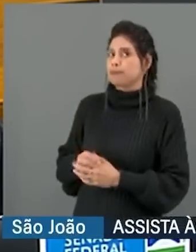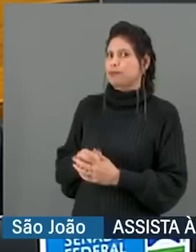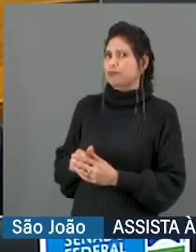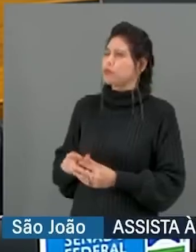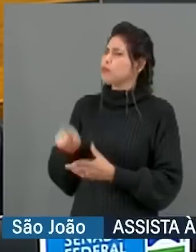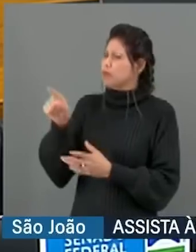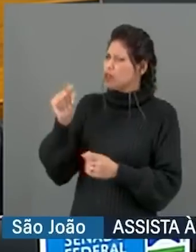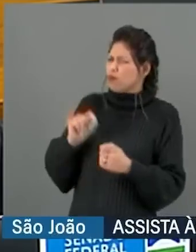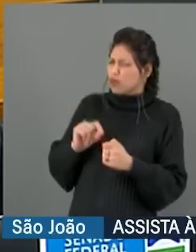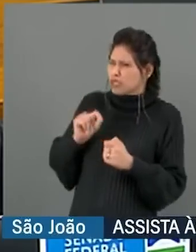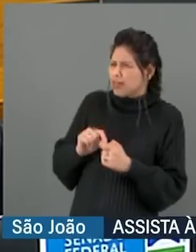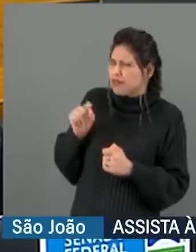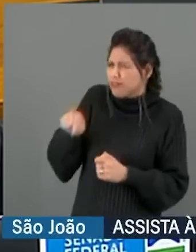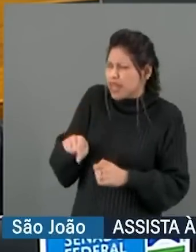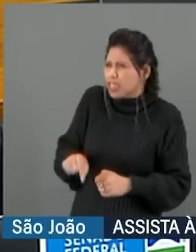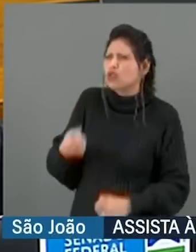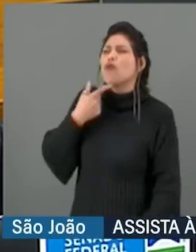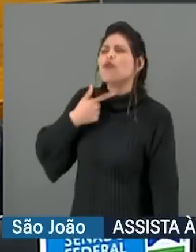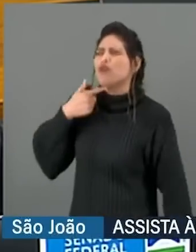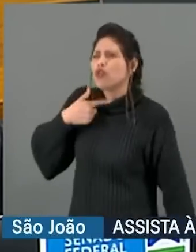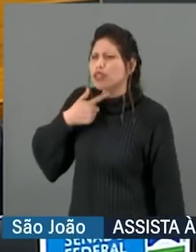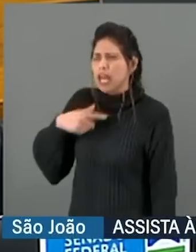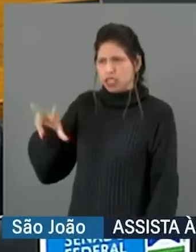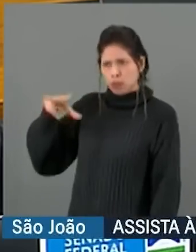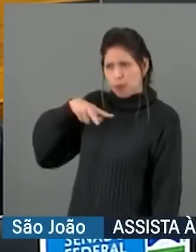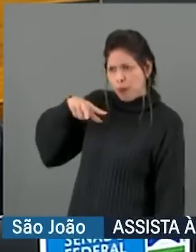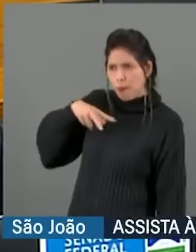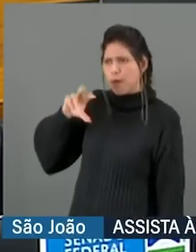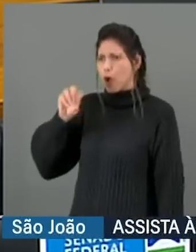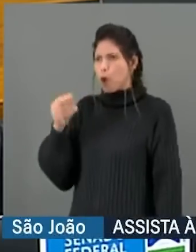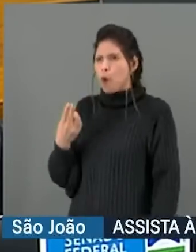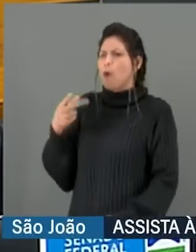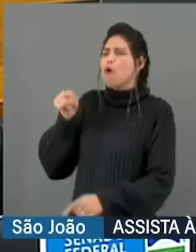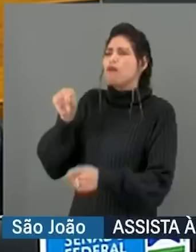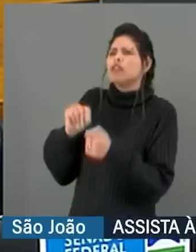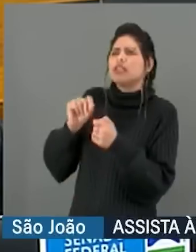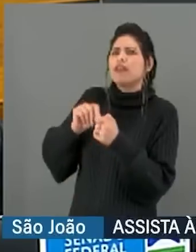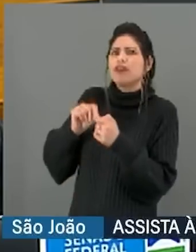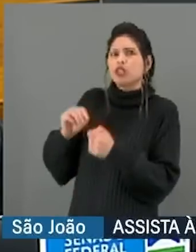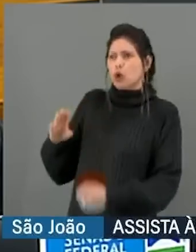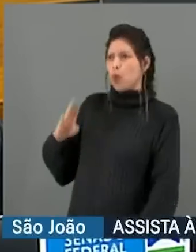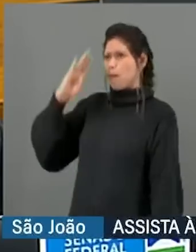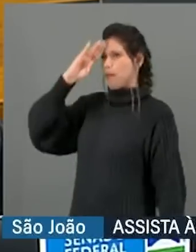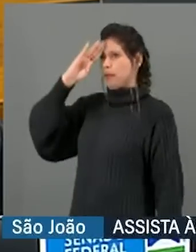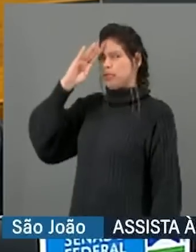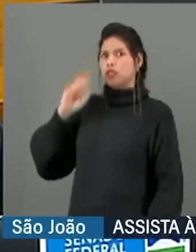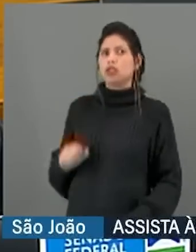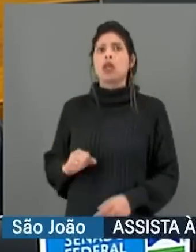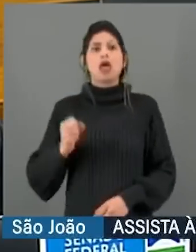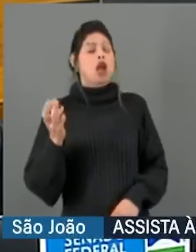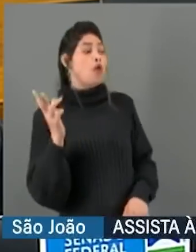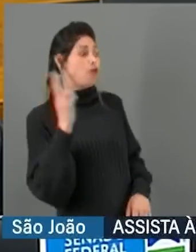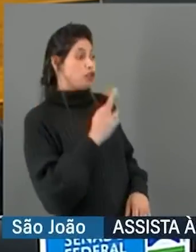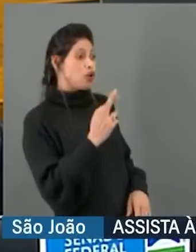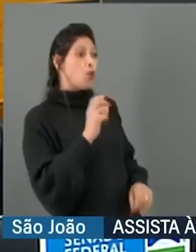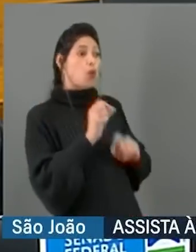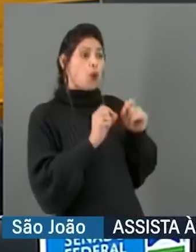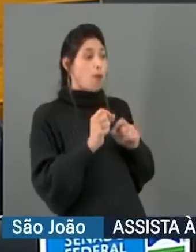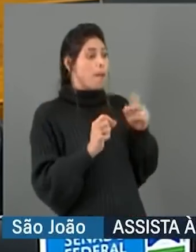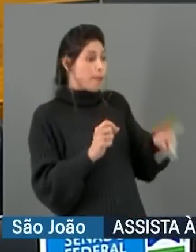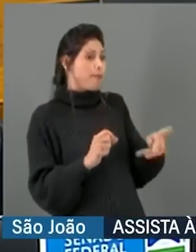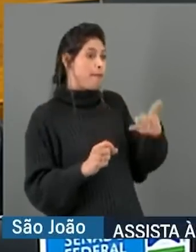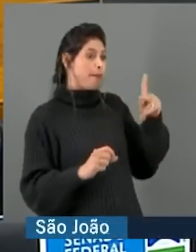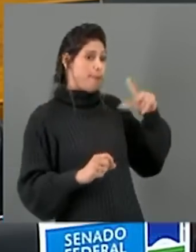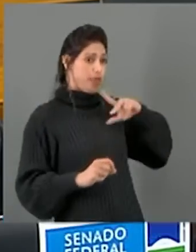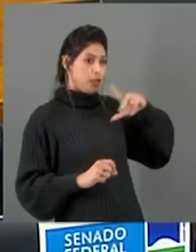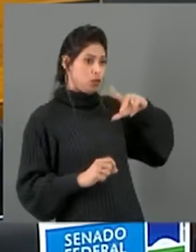isso como comandante ou como pessoa na questão das mensagens? Eu fiz como pessoa. Como pessoa. Você como comandante, como